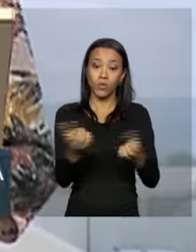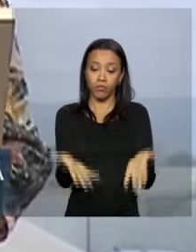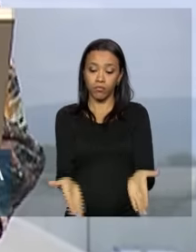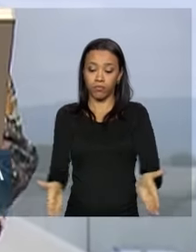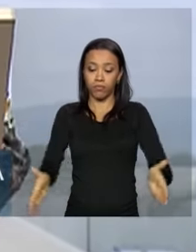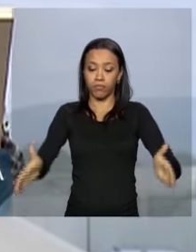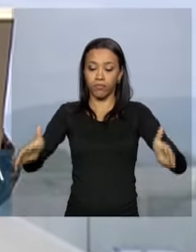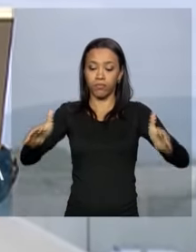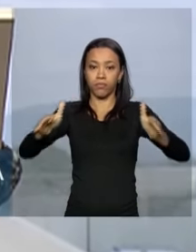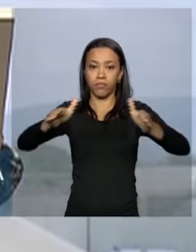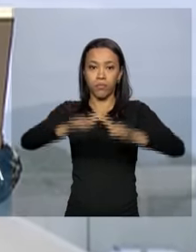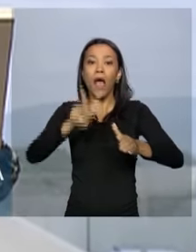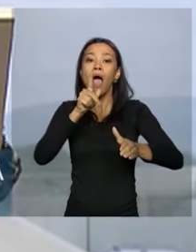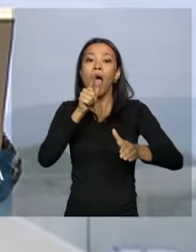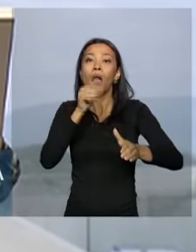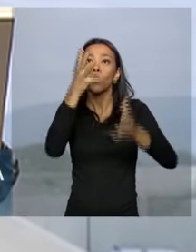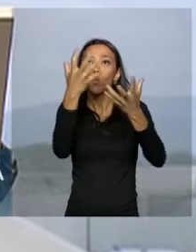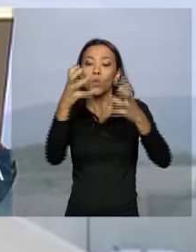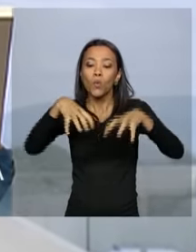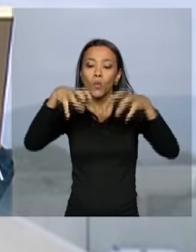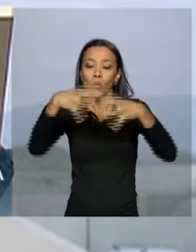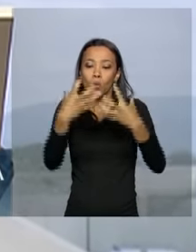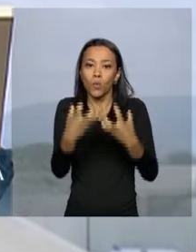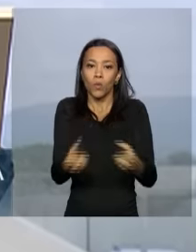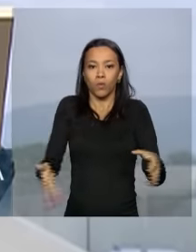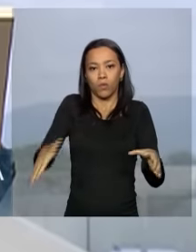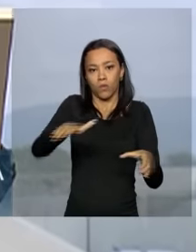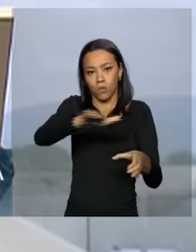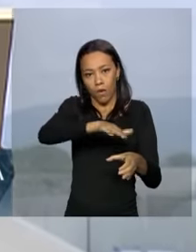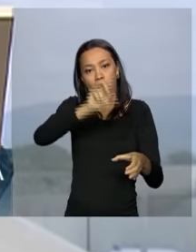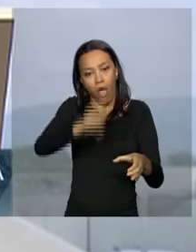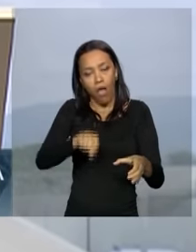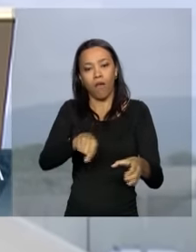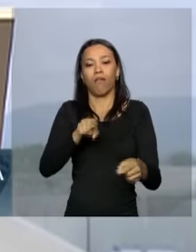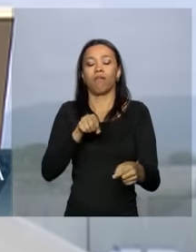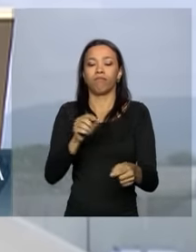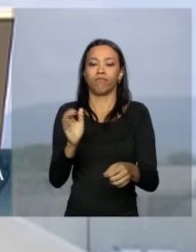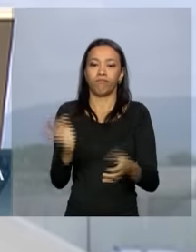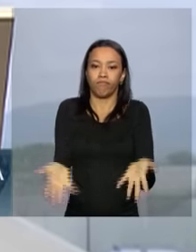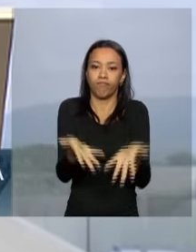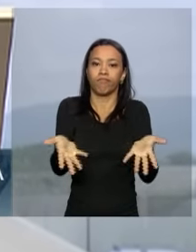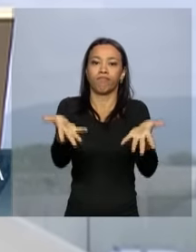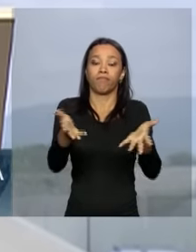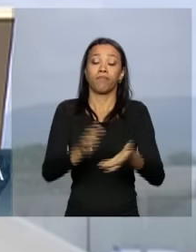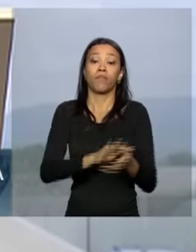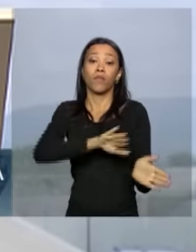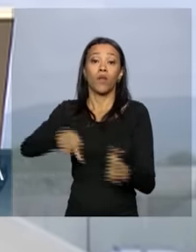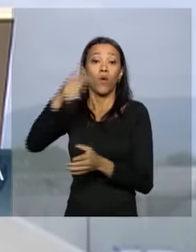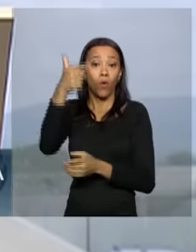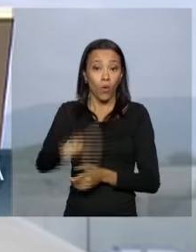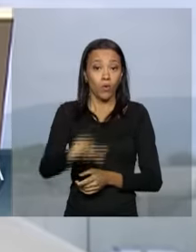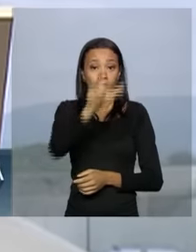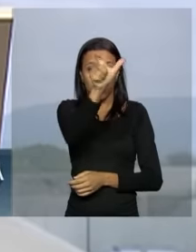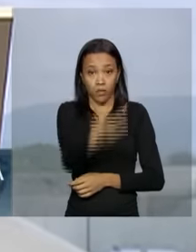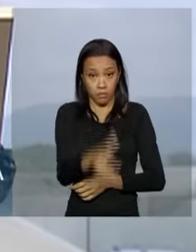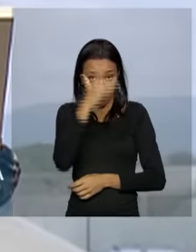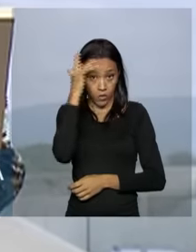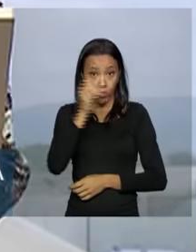de segunda água. Queria também cumprimentar o José Robério de Jesus